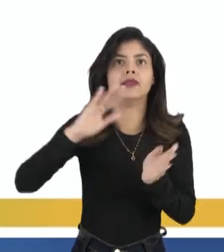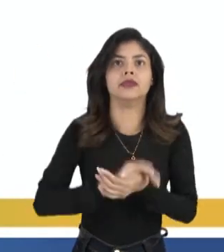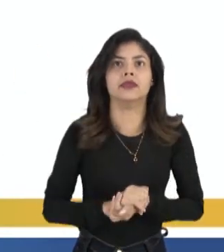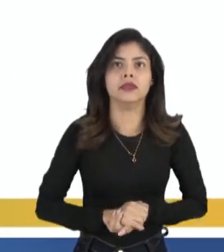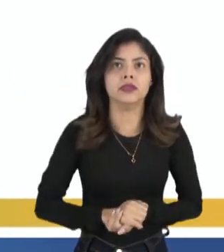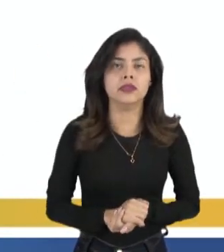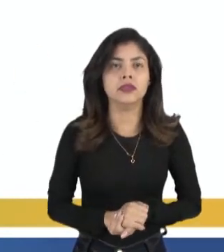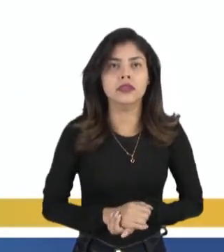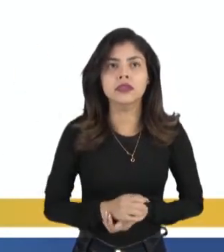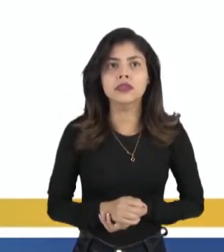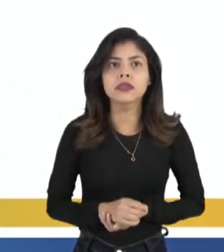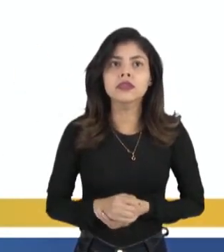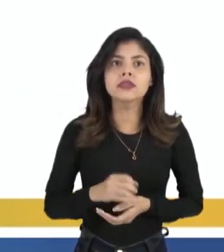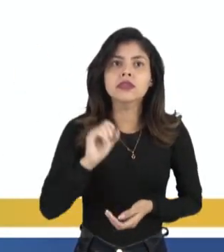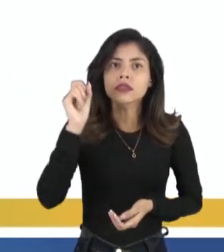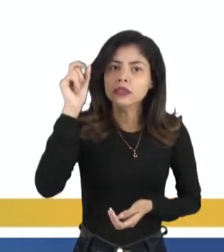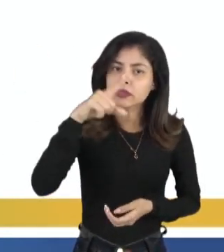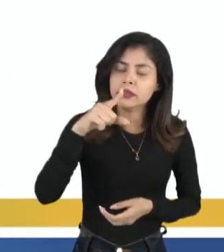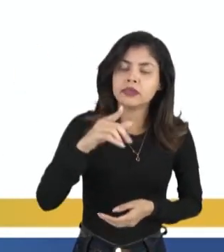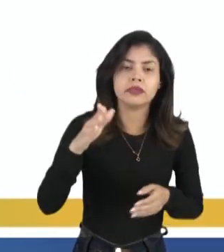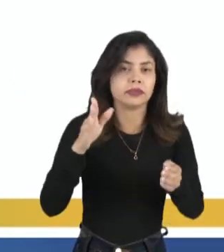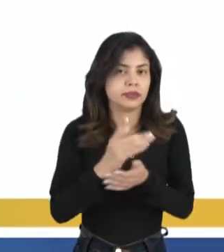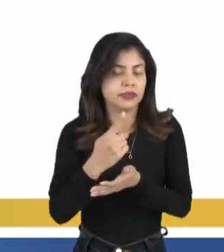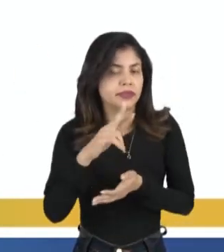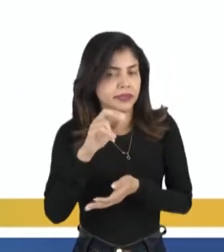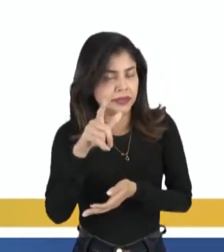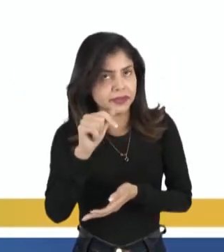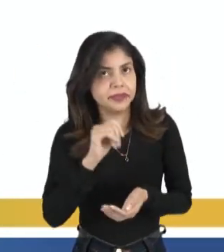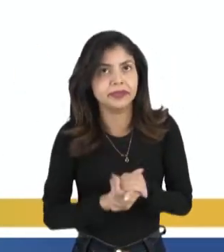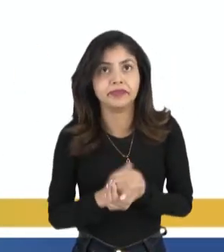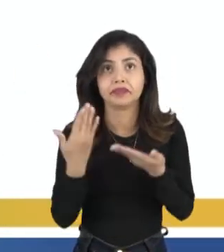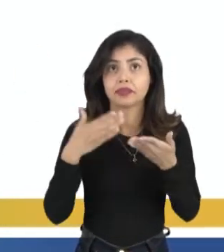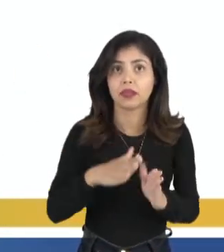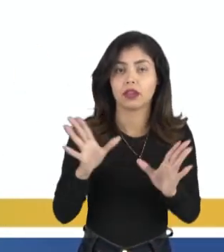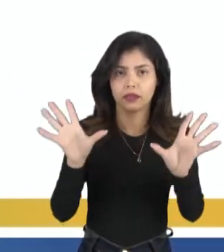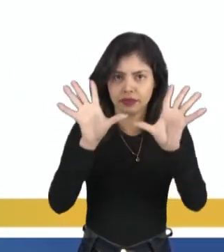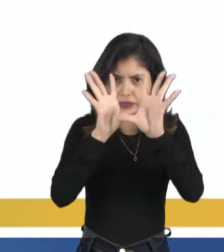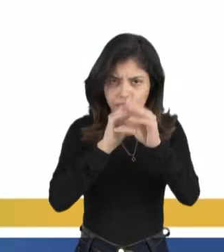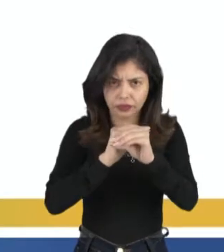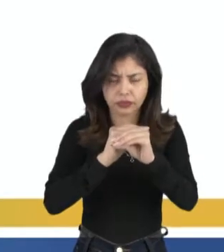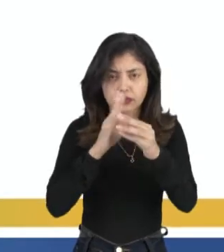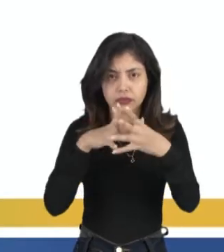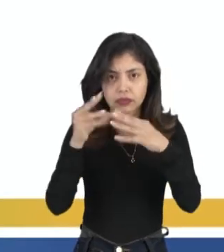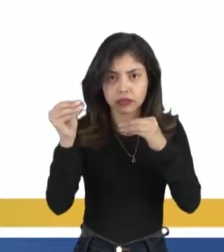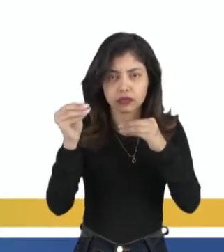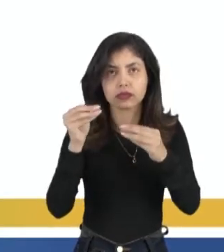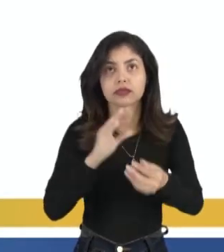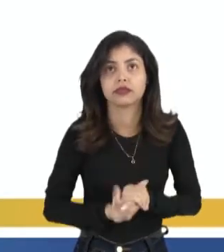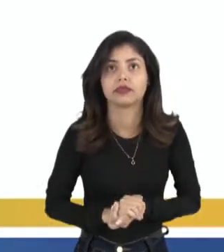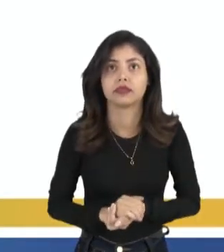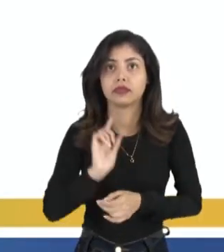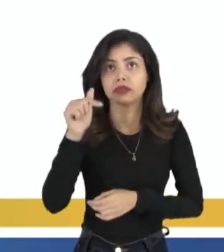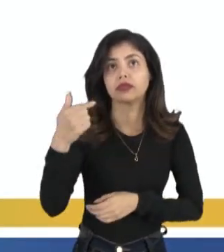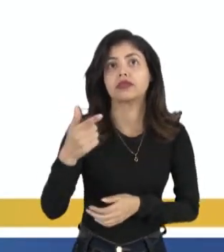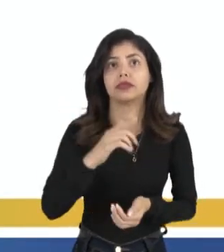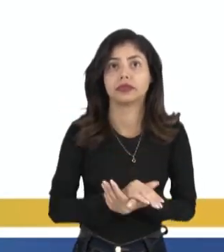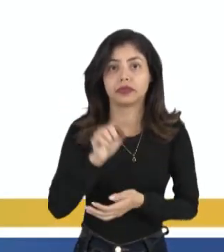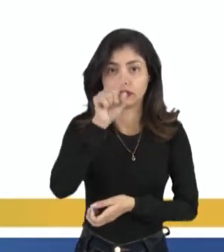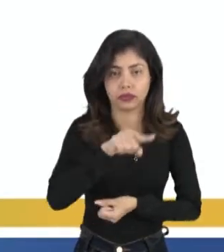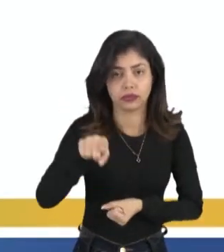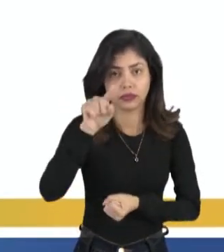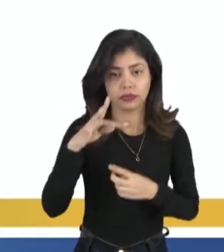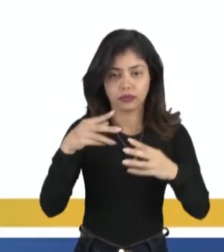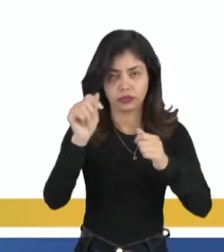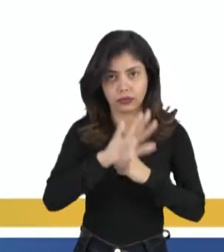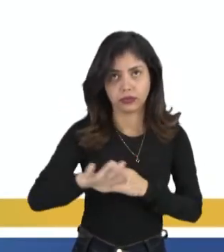né? A Lua aqui, ó, está no eclipse parcial, e aí chegou um momento onde ficou toda aqui coberta, e aí virou aqui o